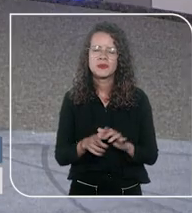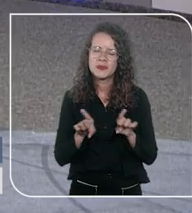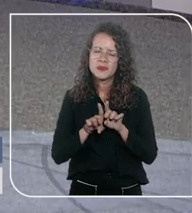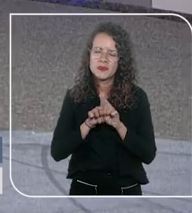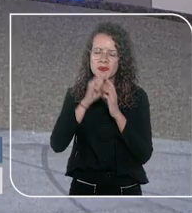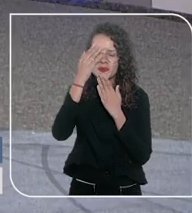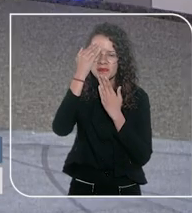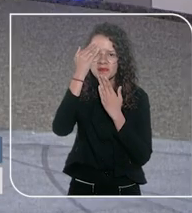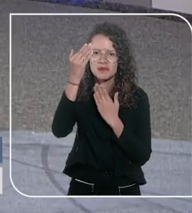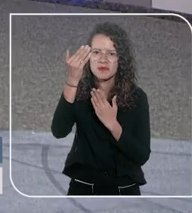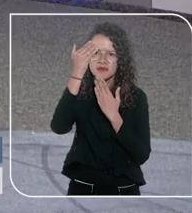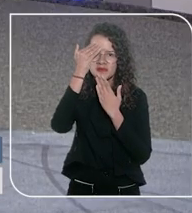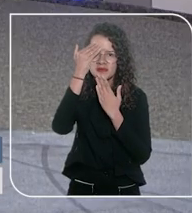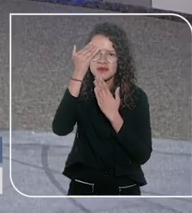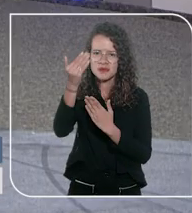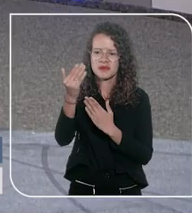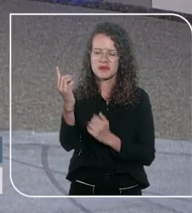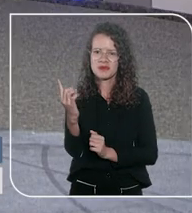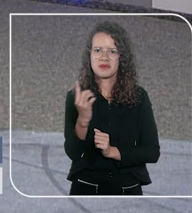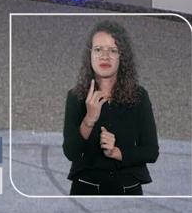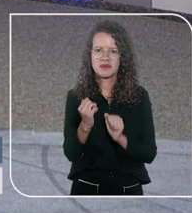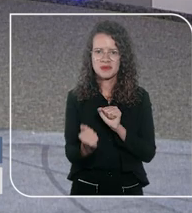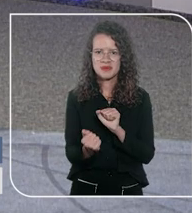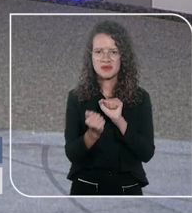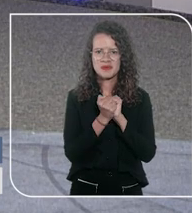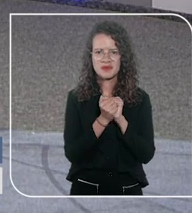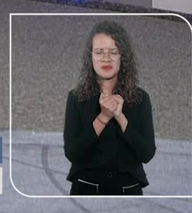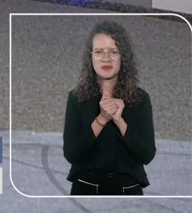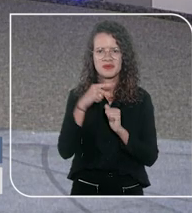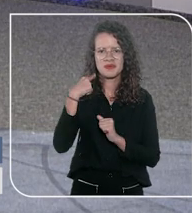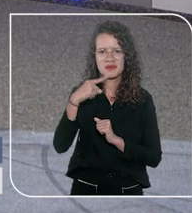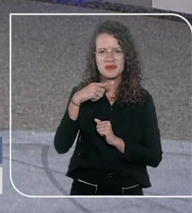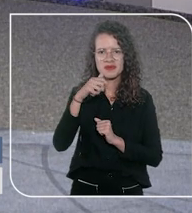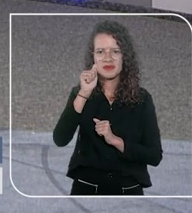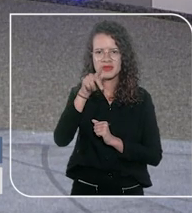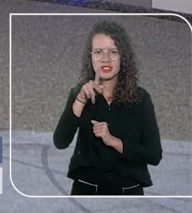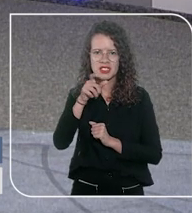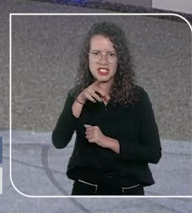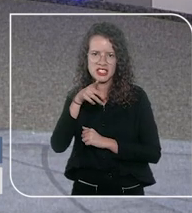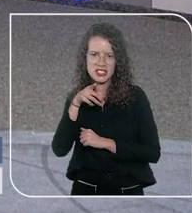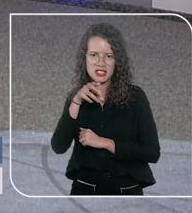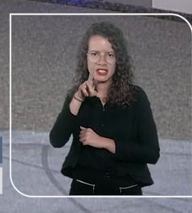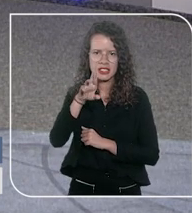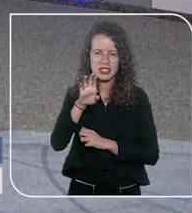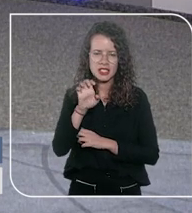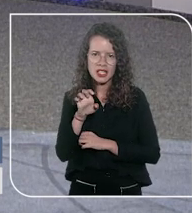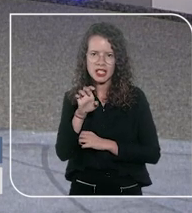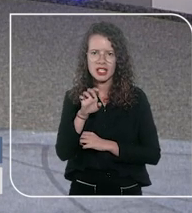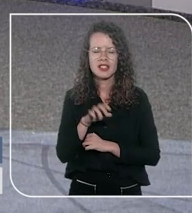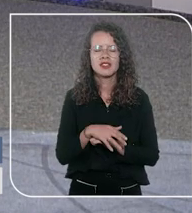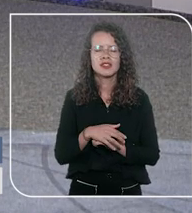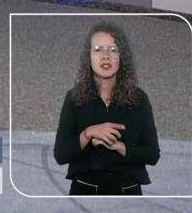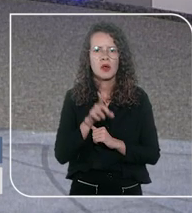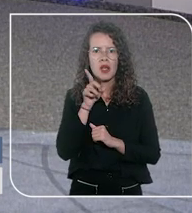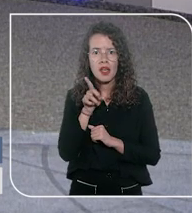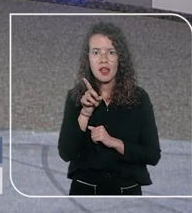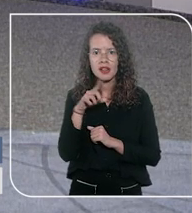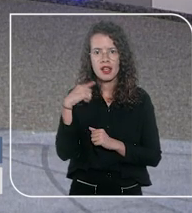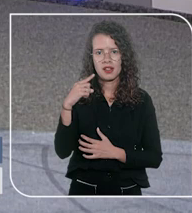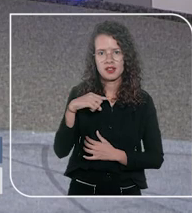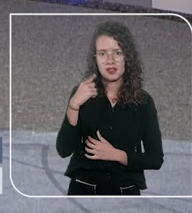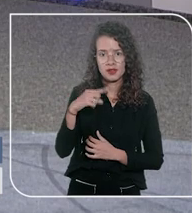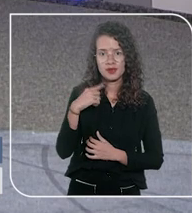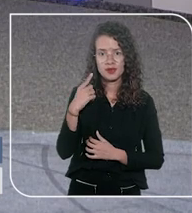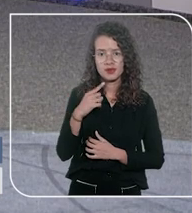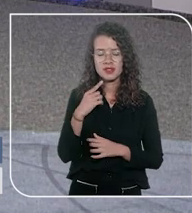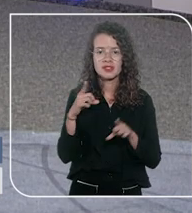também a participação, desde já e sempre, do doutor Alexandre Ávalo, ele que é